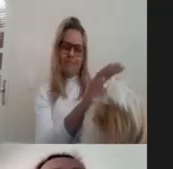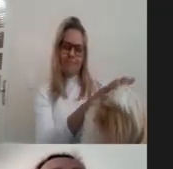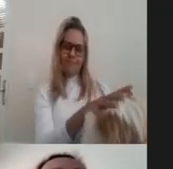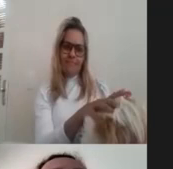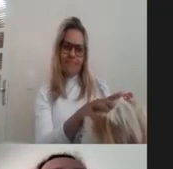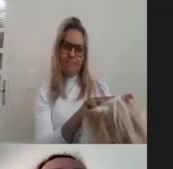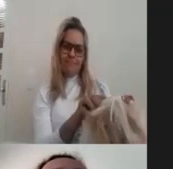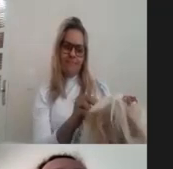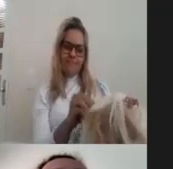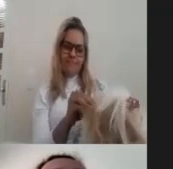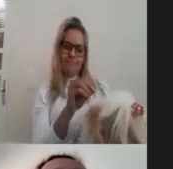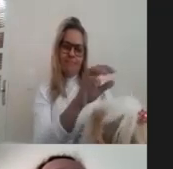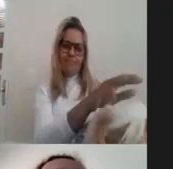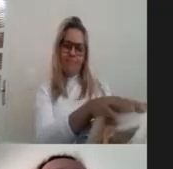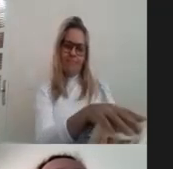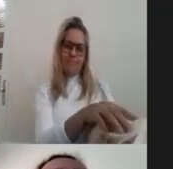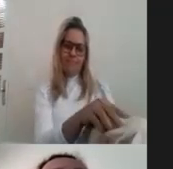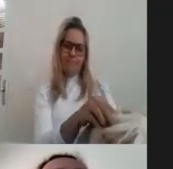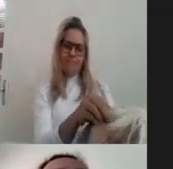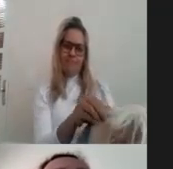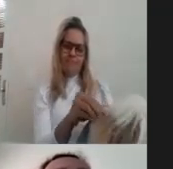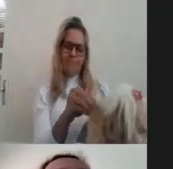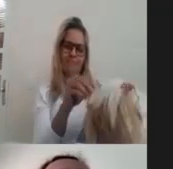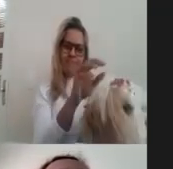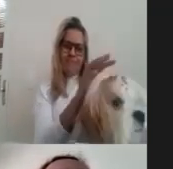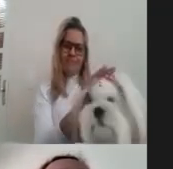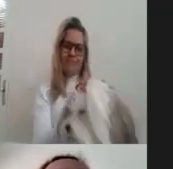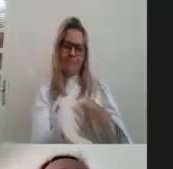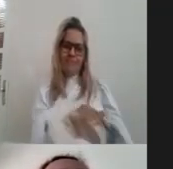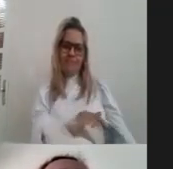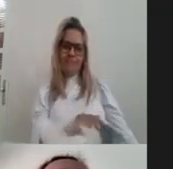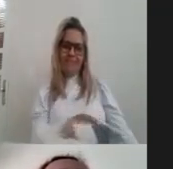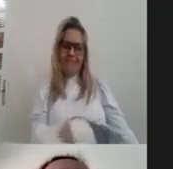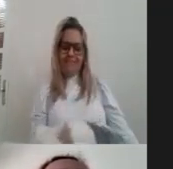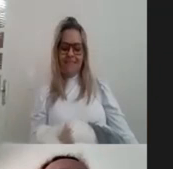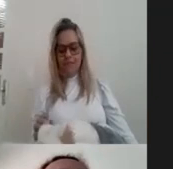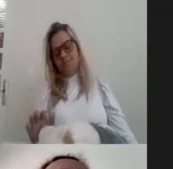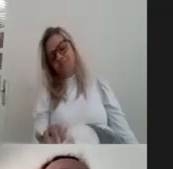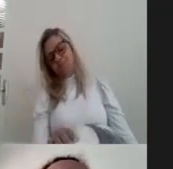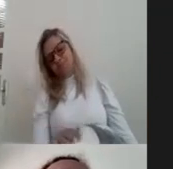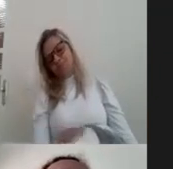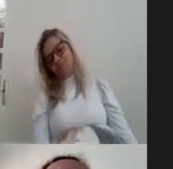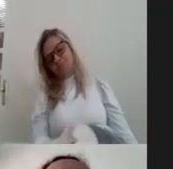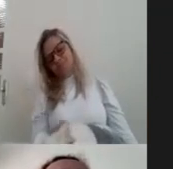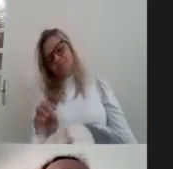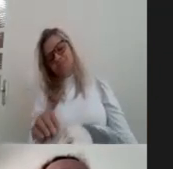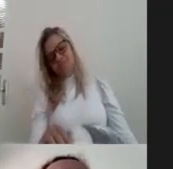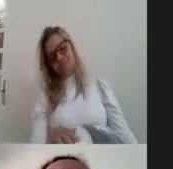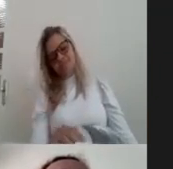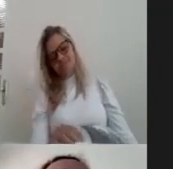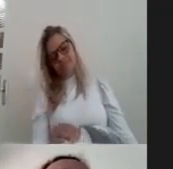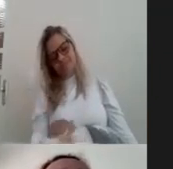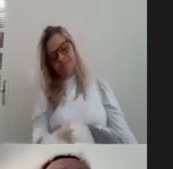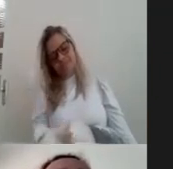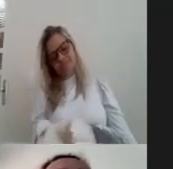Hoje, se for procurar, não acho mais, porque eu vou falar como eu encontrei, não consigo achar. Muito bem feliz. E aí, já pensando nessa minha vizinha, que